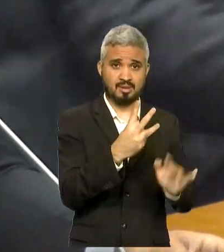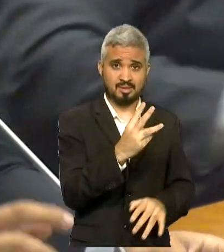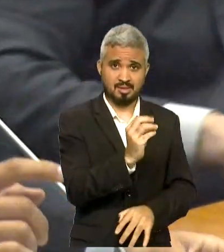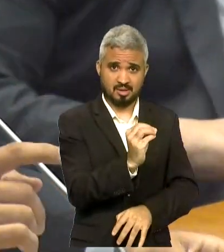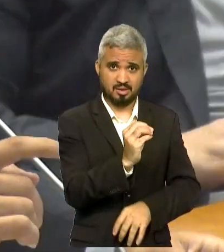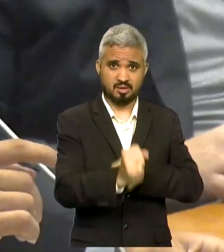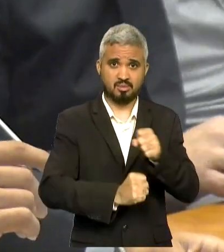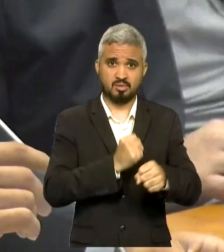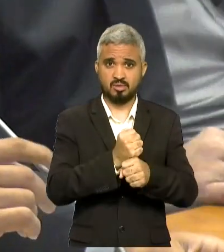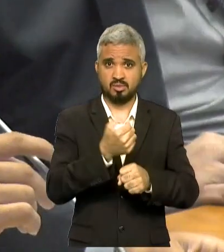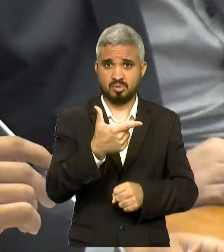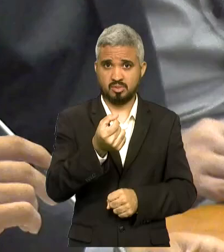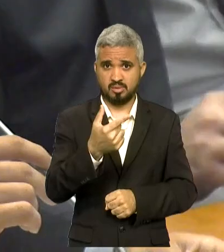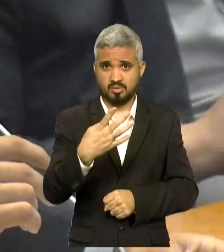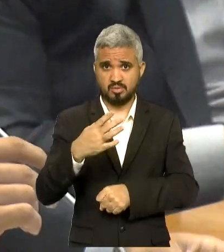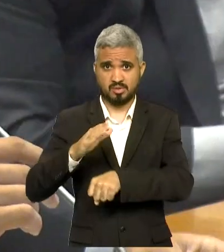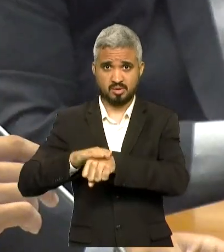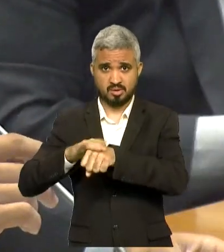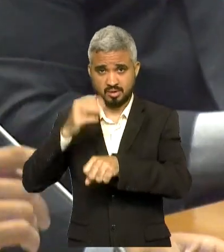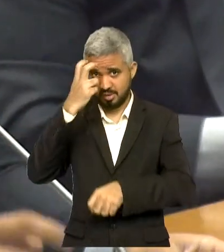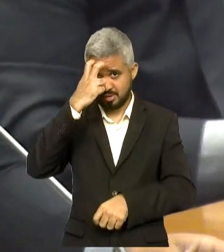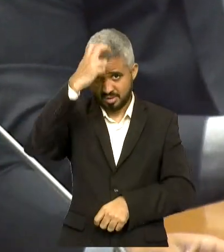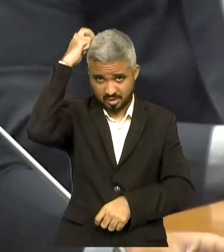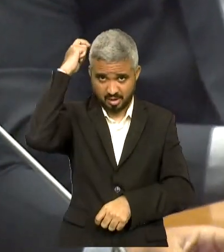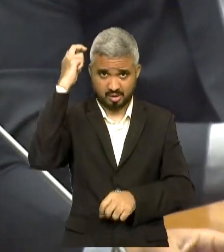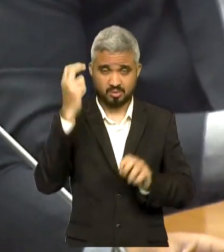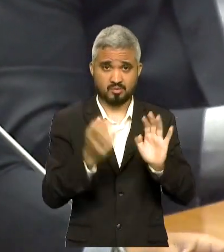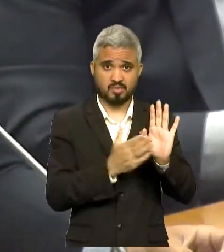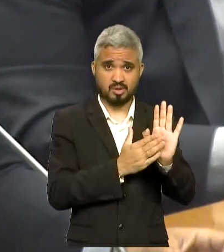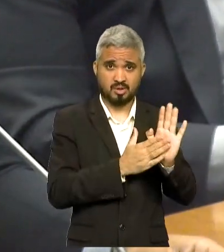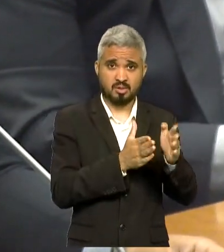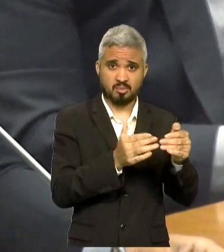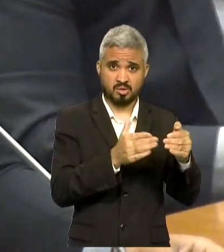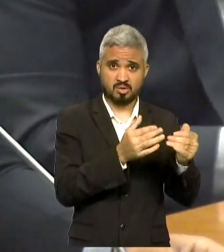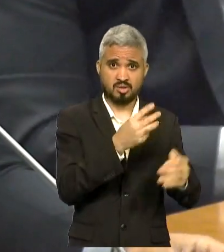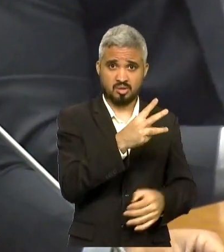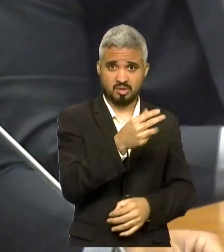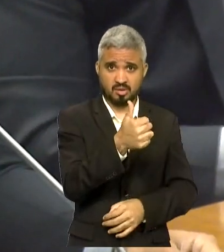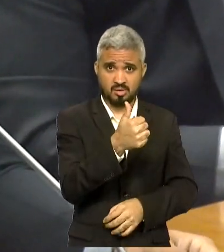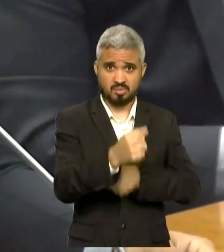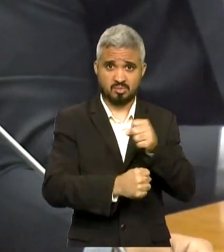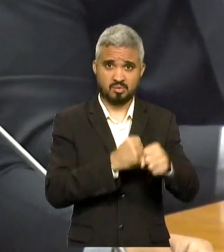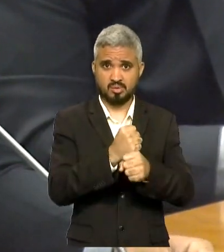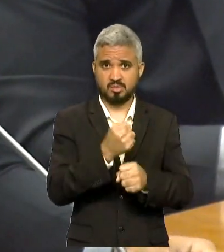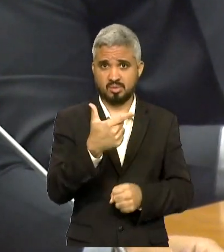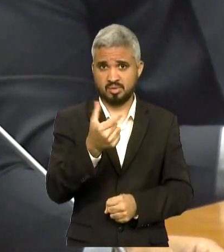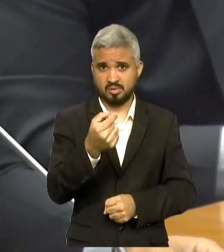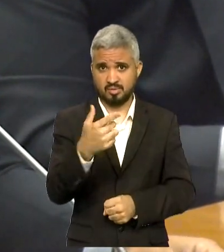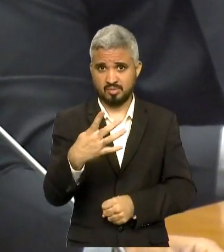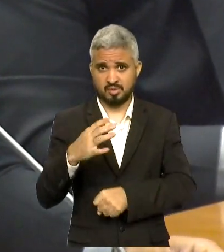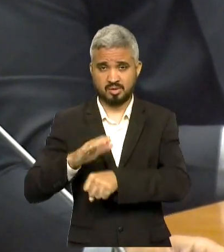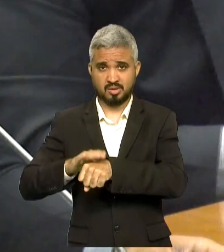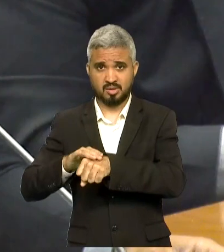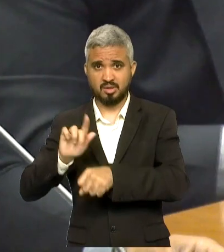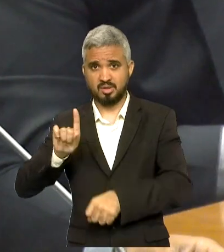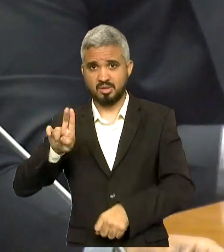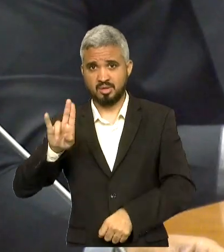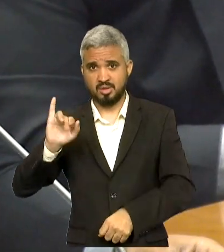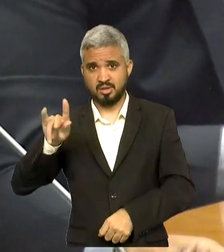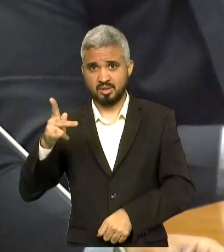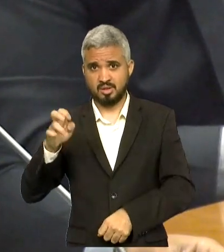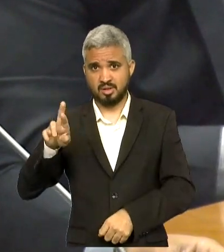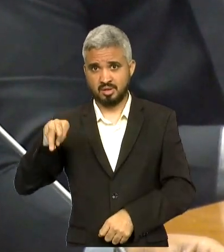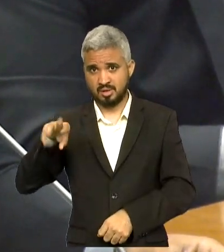de autoria do deputado Neto Evangelista. Requerimento 031/2024, de autoria do deputado Guilherme Paes.